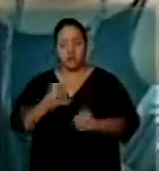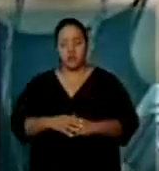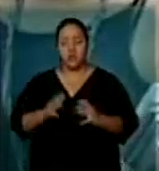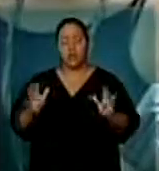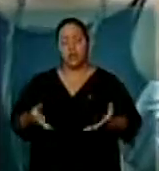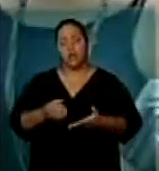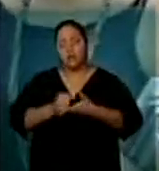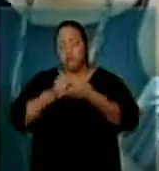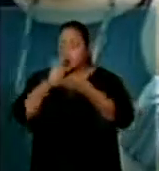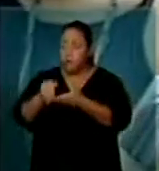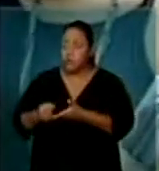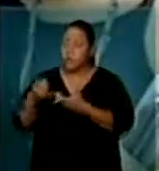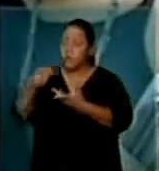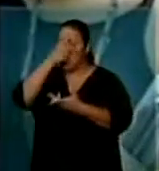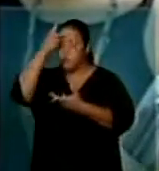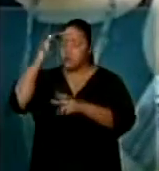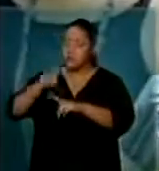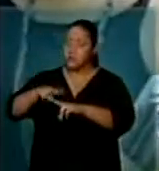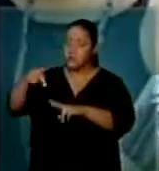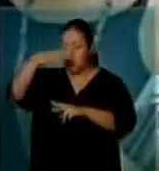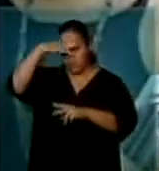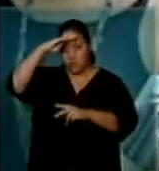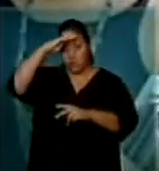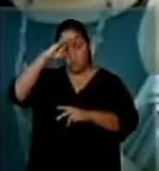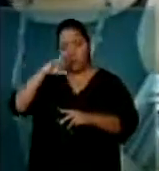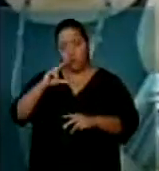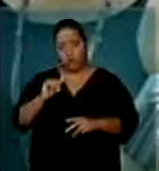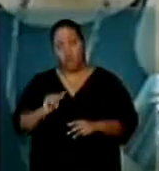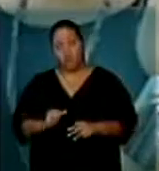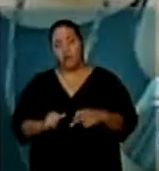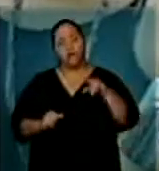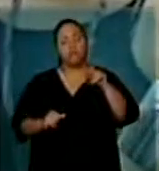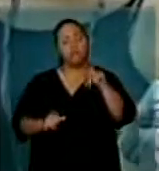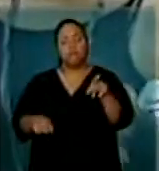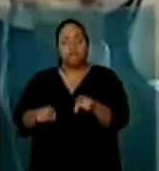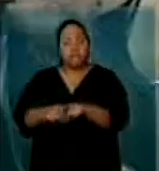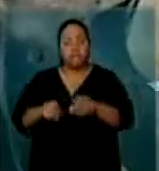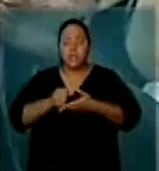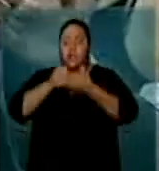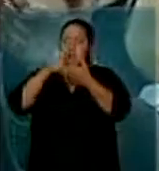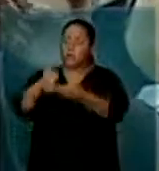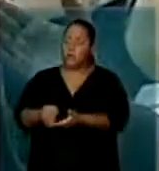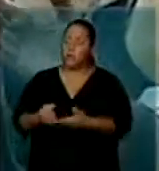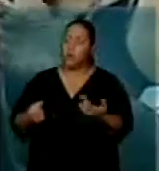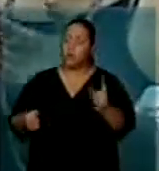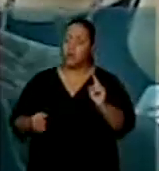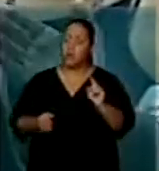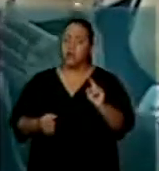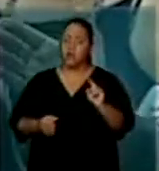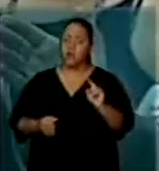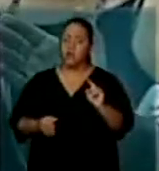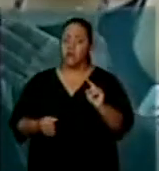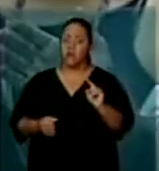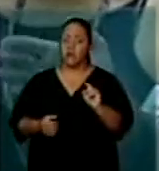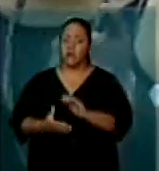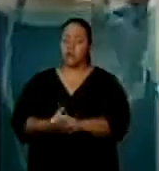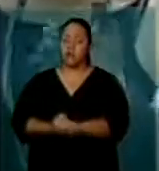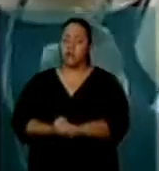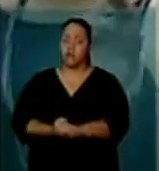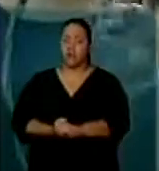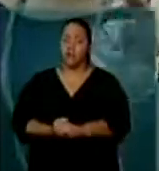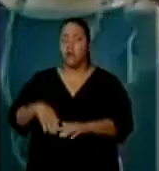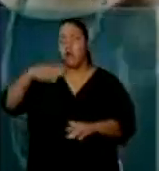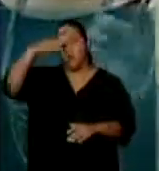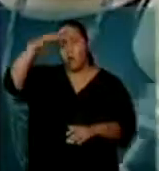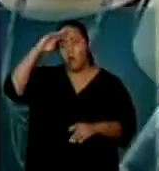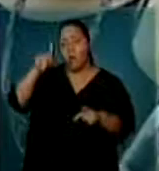apoio aos prisioneiros cubanos é importante. Como é importante dar apoio, como vai ser colocado depois aqui, à questão de Cuba